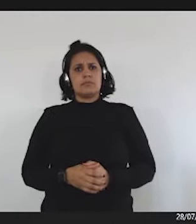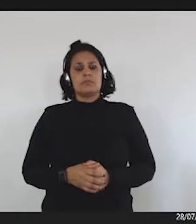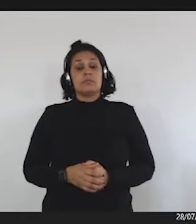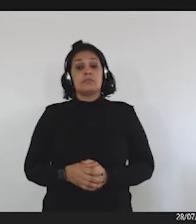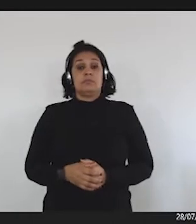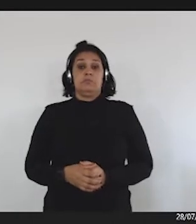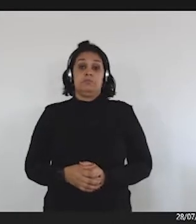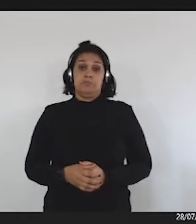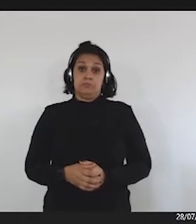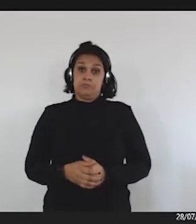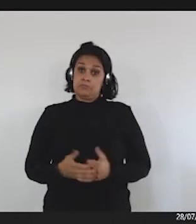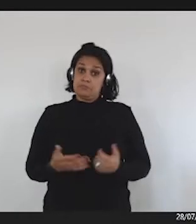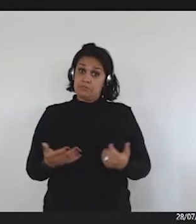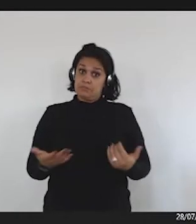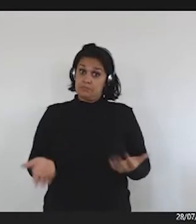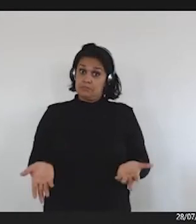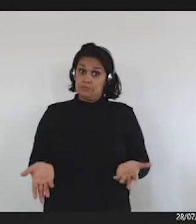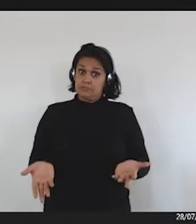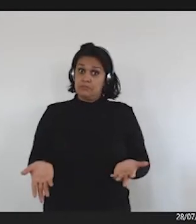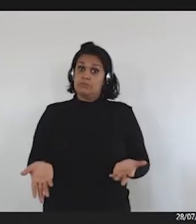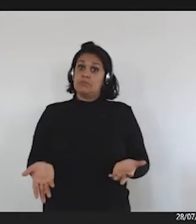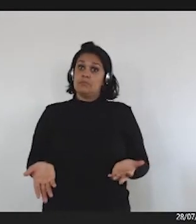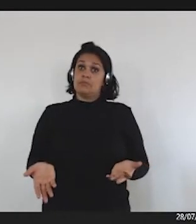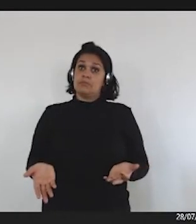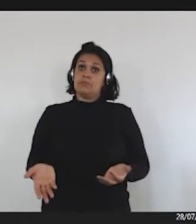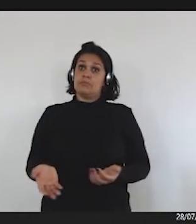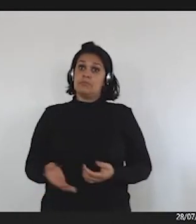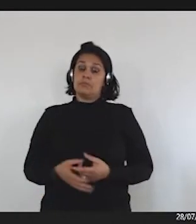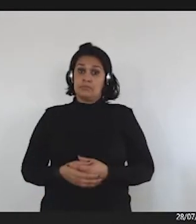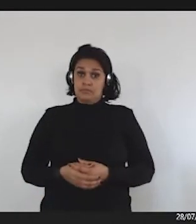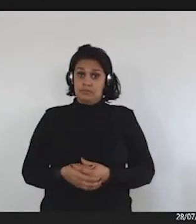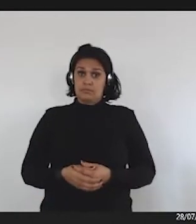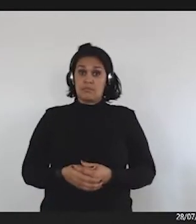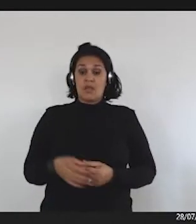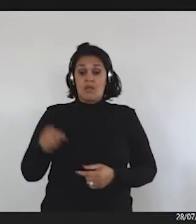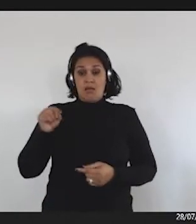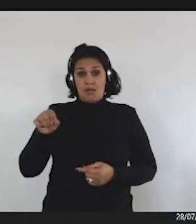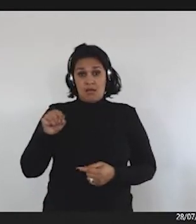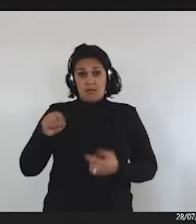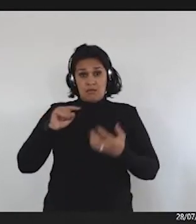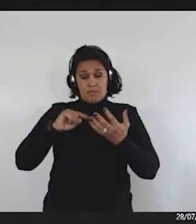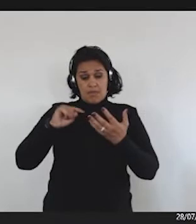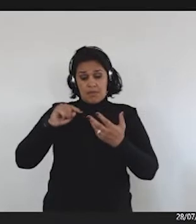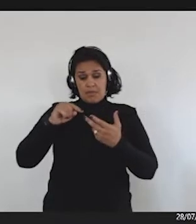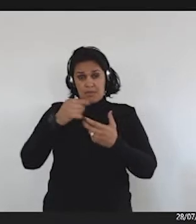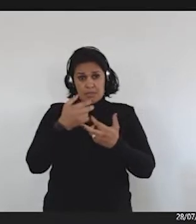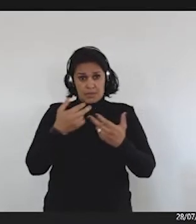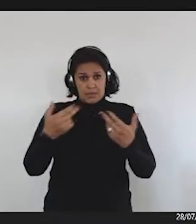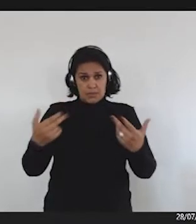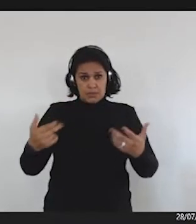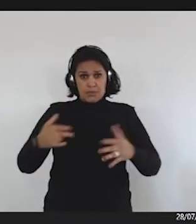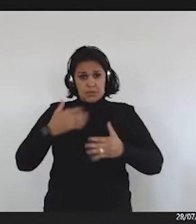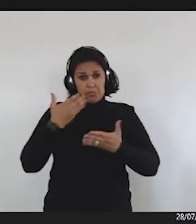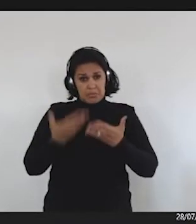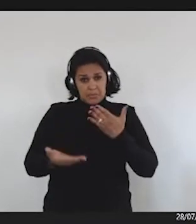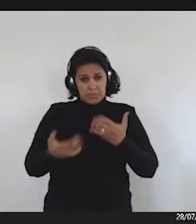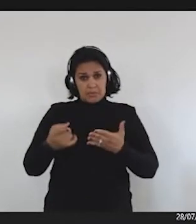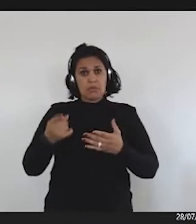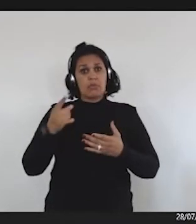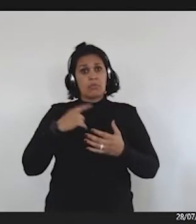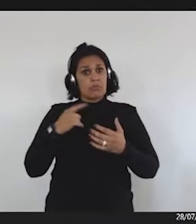fato é que a reiteração dessas violações acabou alcançando